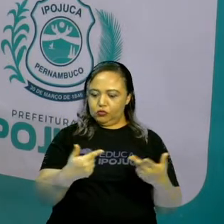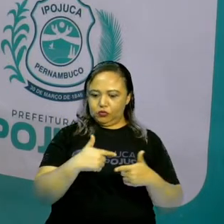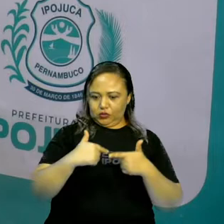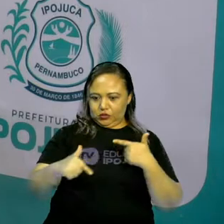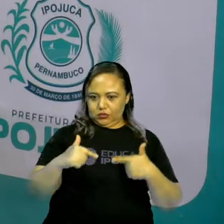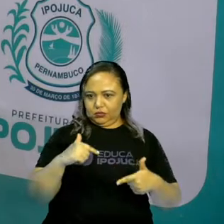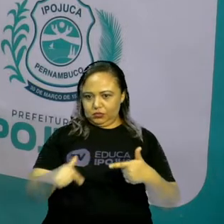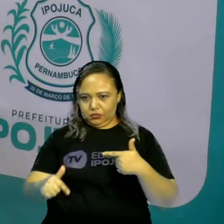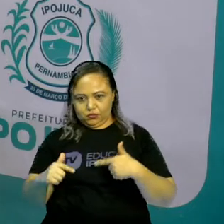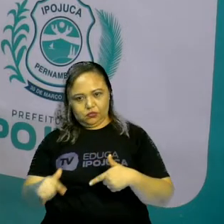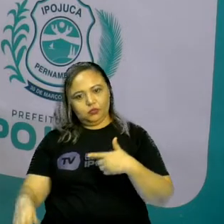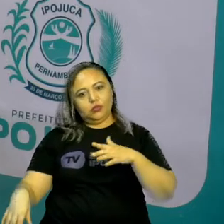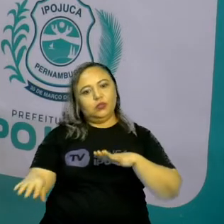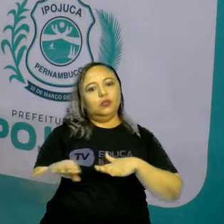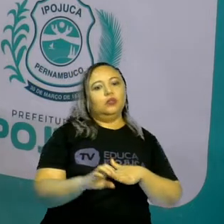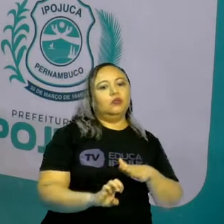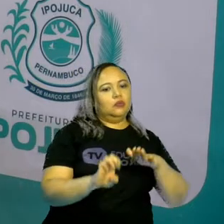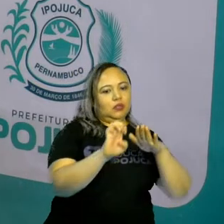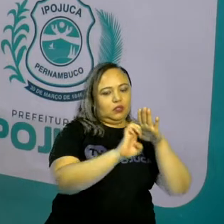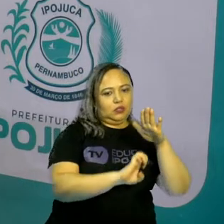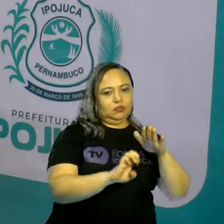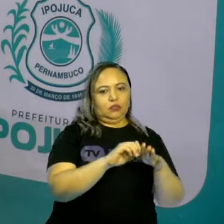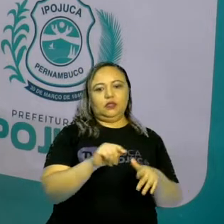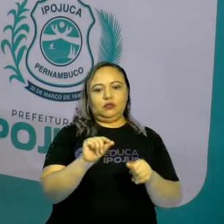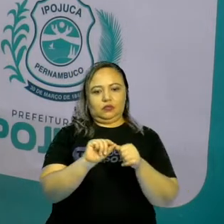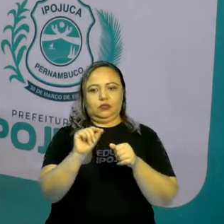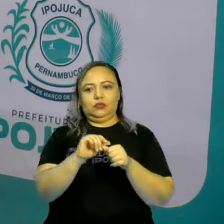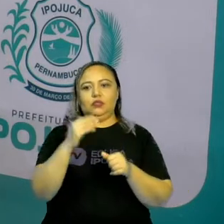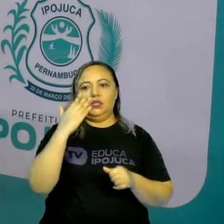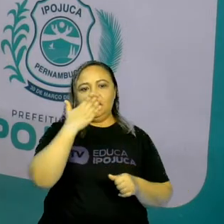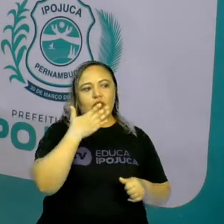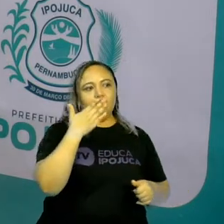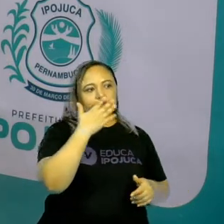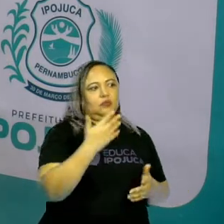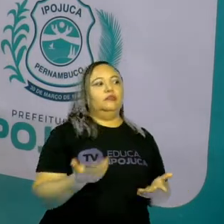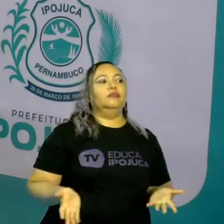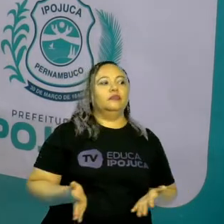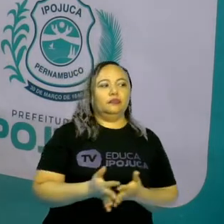esses três pontos econômicos da nossa cidade, certo?